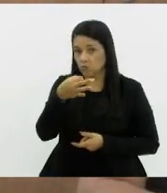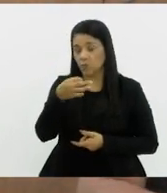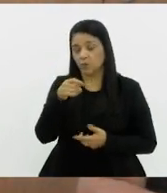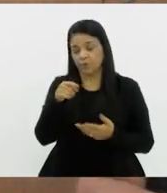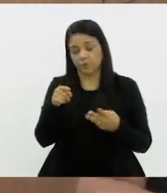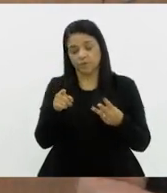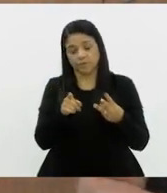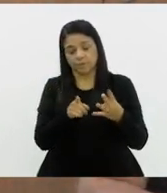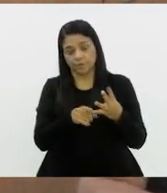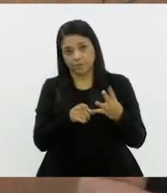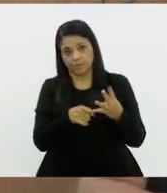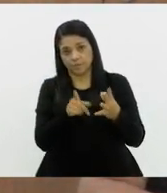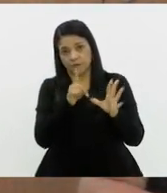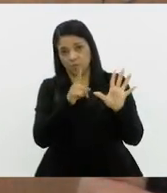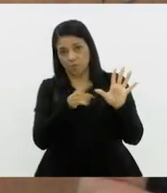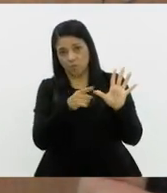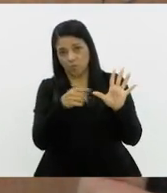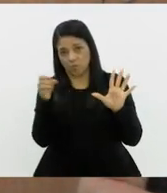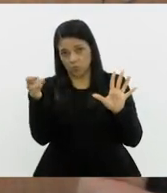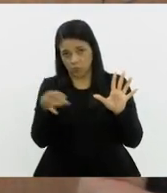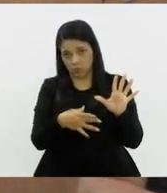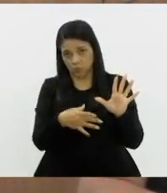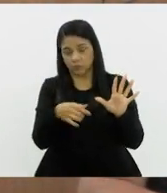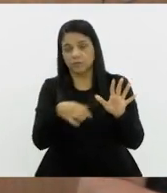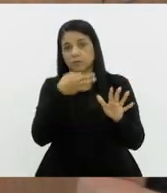quarta. E, por último, a nossa sugestão,